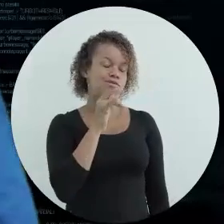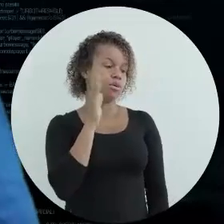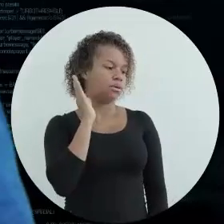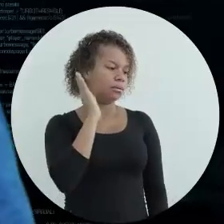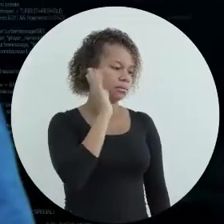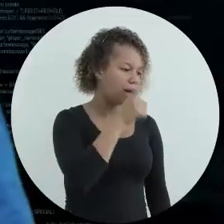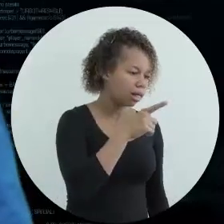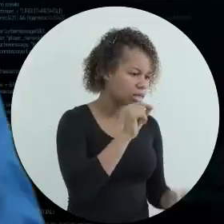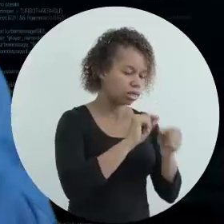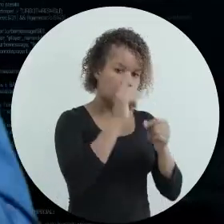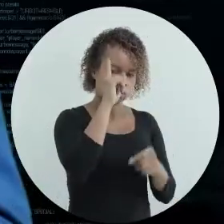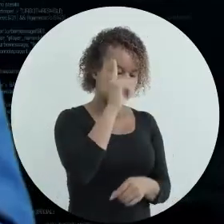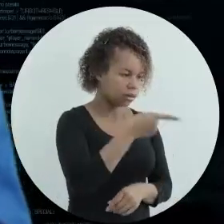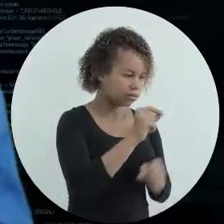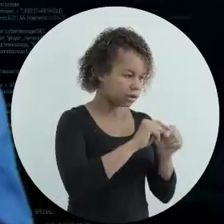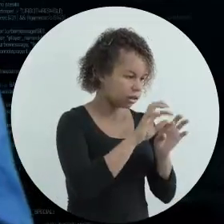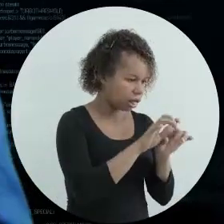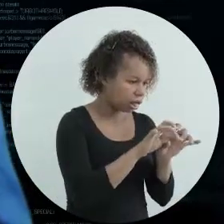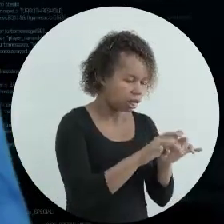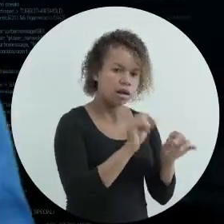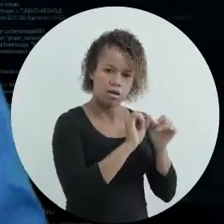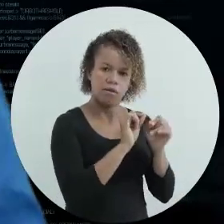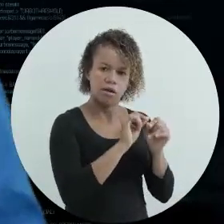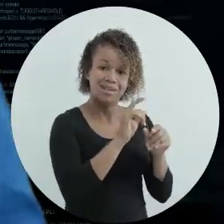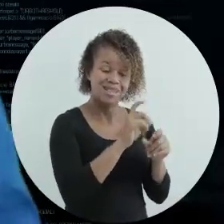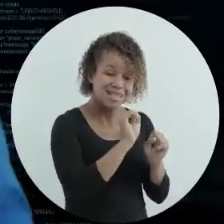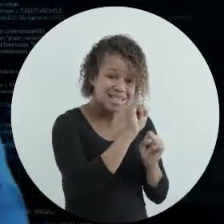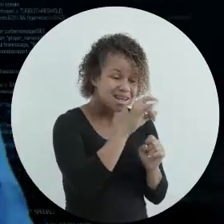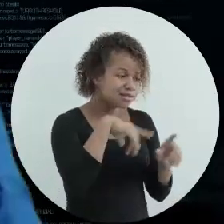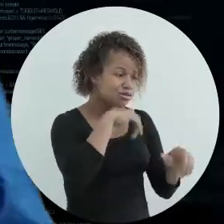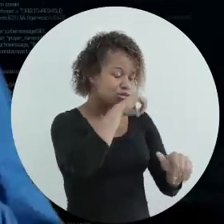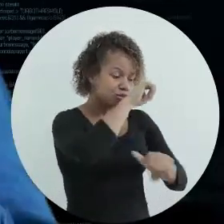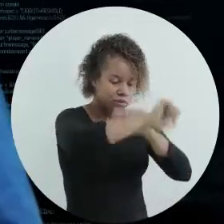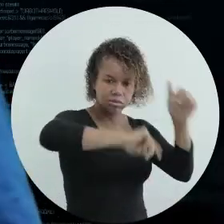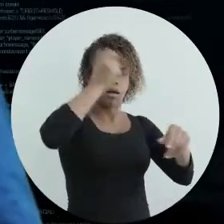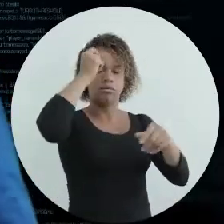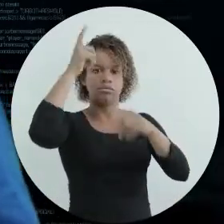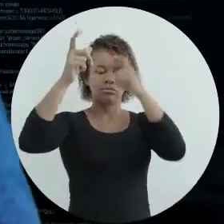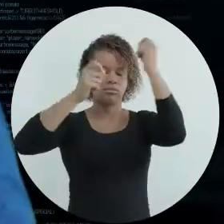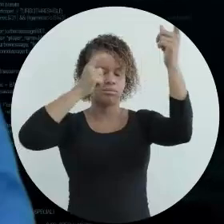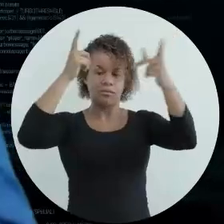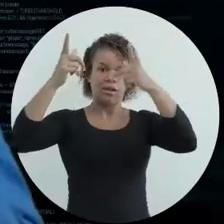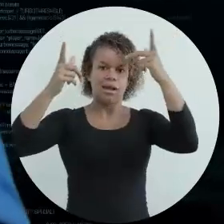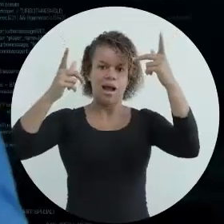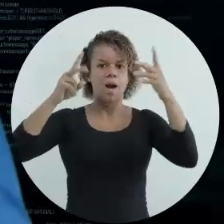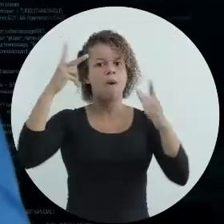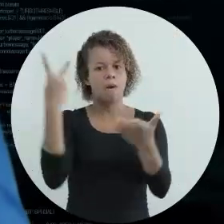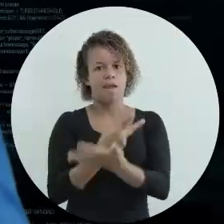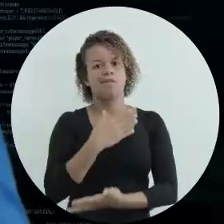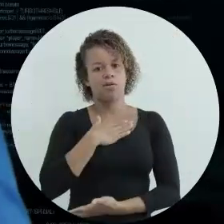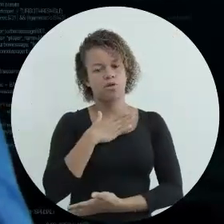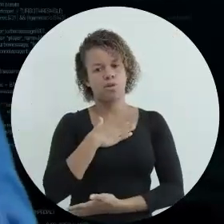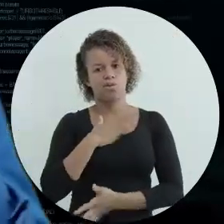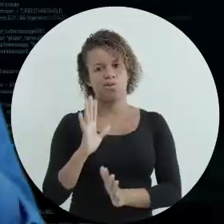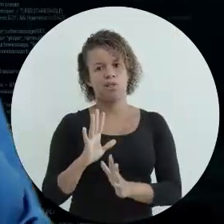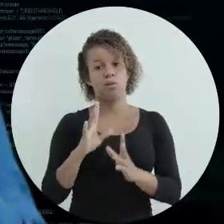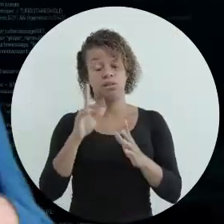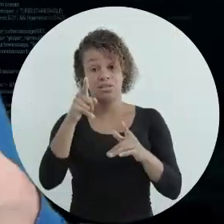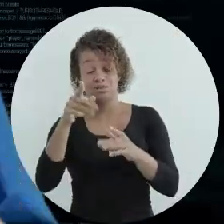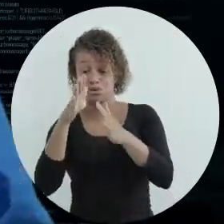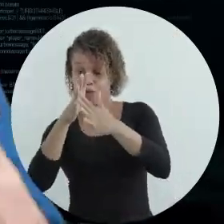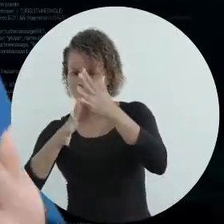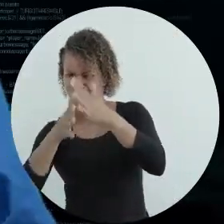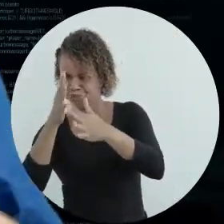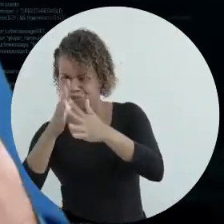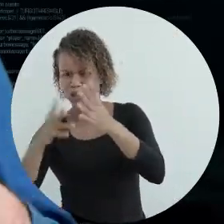se você trocar as ideias, o erro foi seu, você que não devia ter trocado. Se você se confundir, o erro foi seu, você